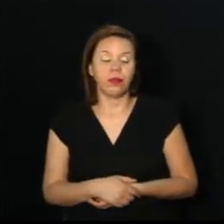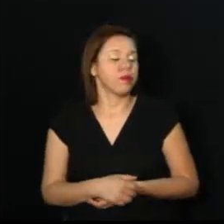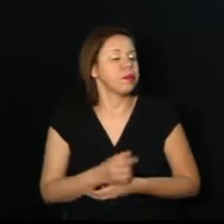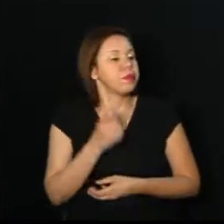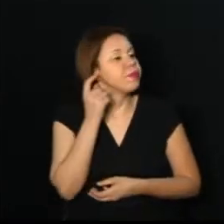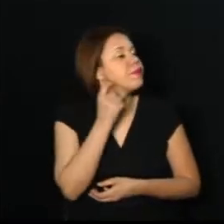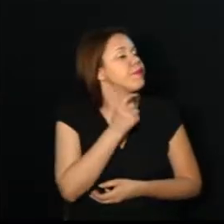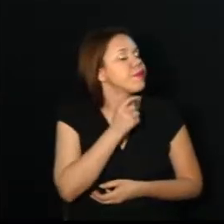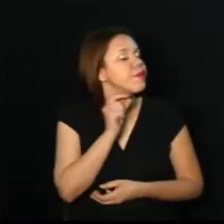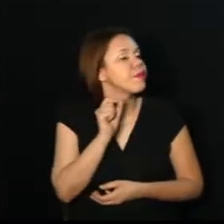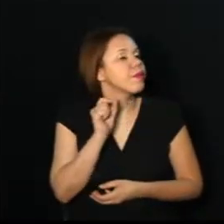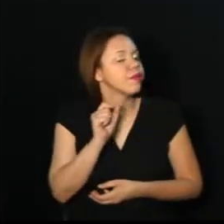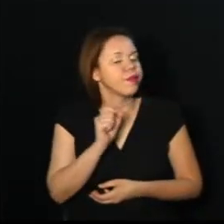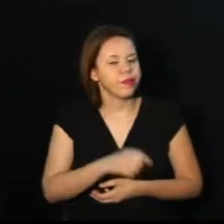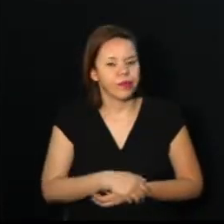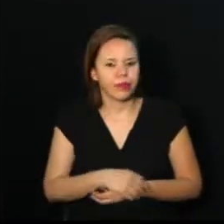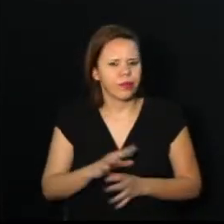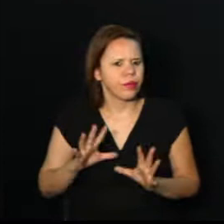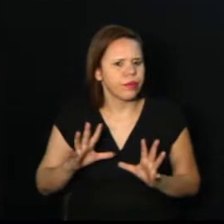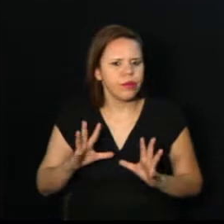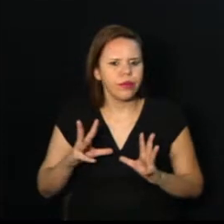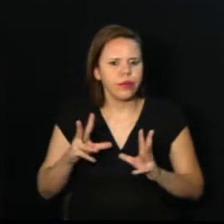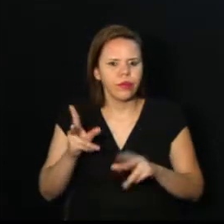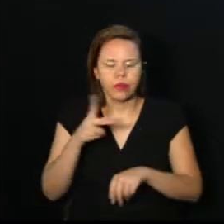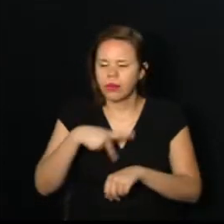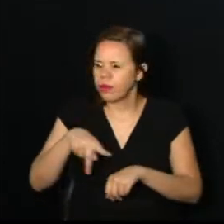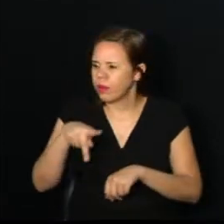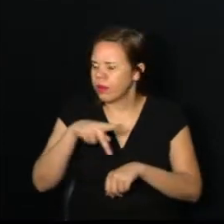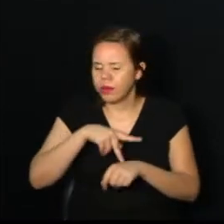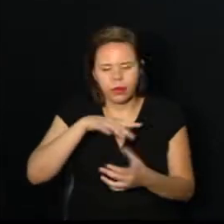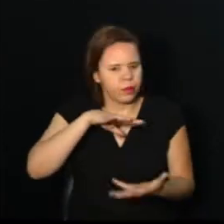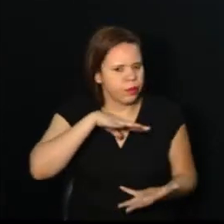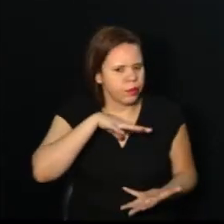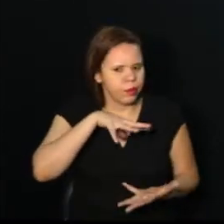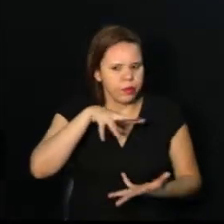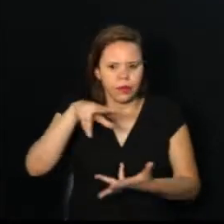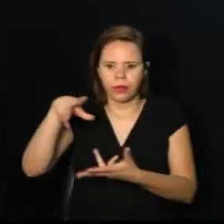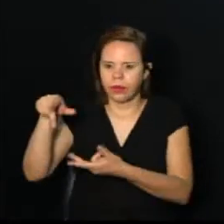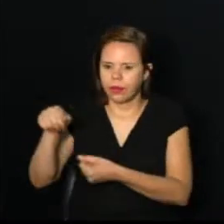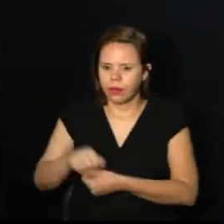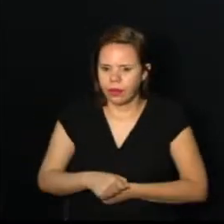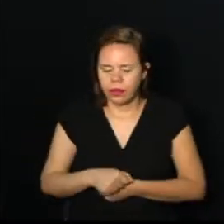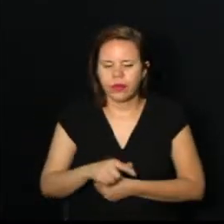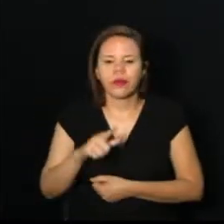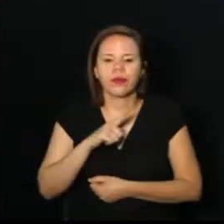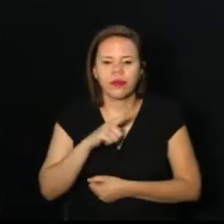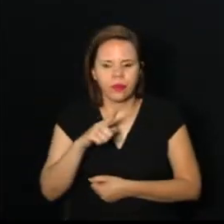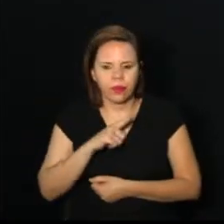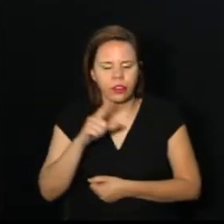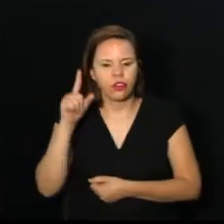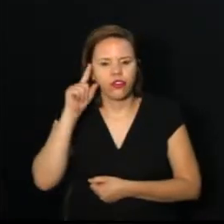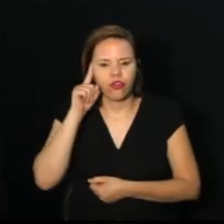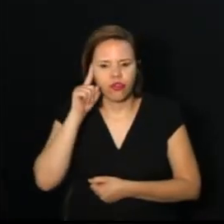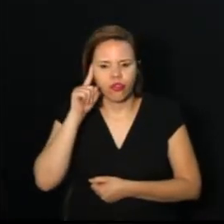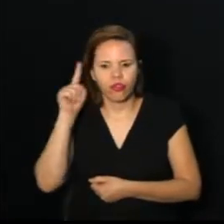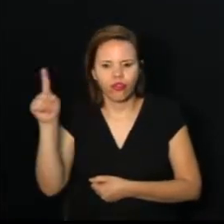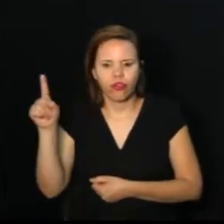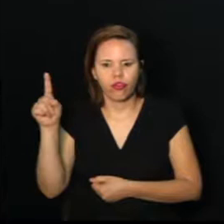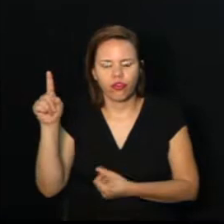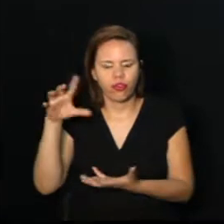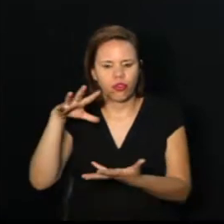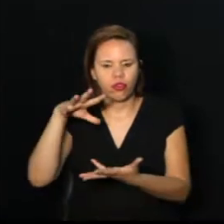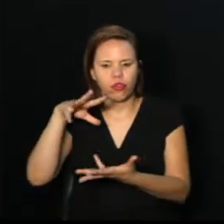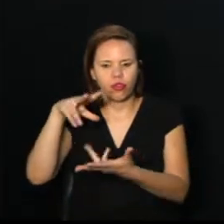Marcelo que em todos os países do mundo existe um dia mundial